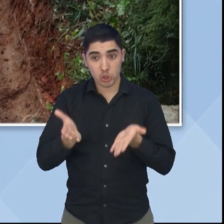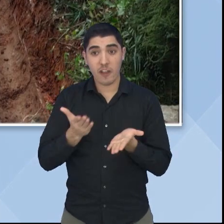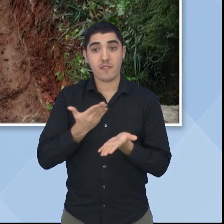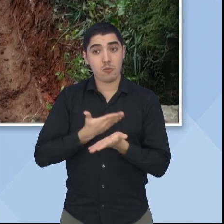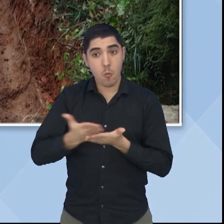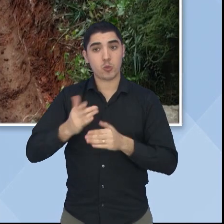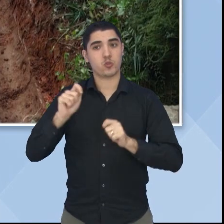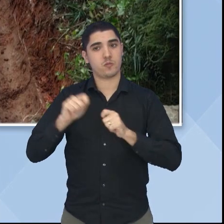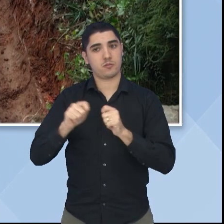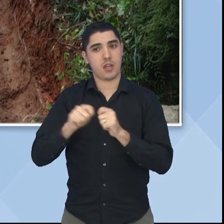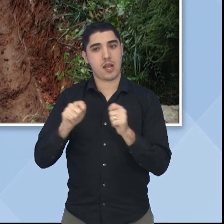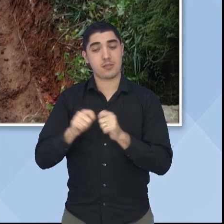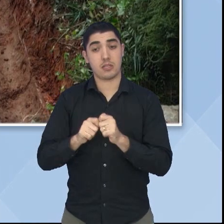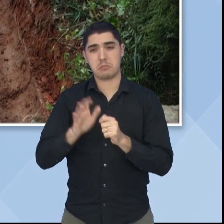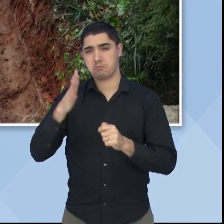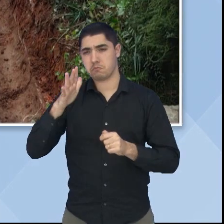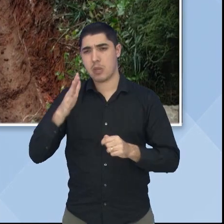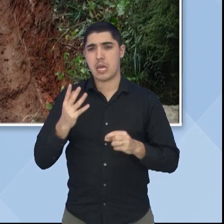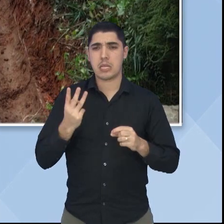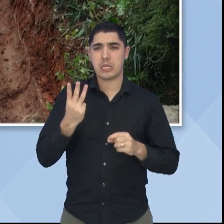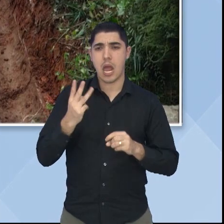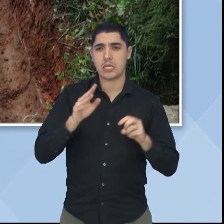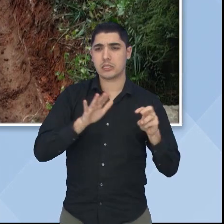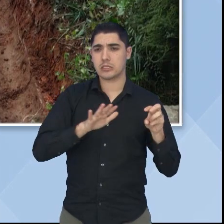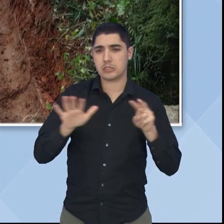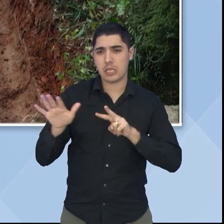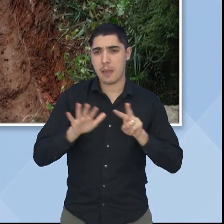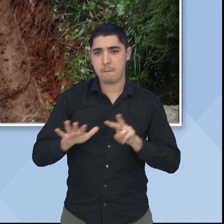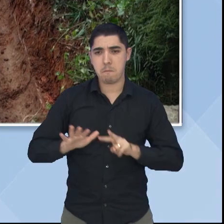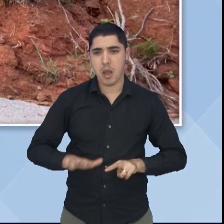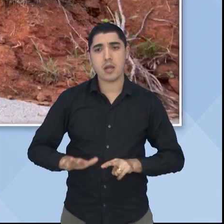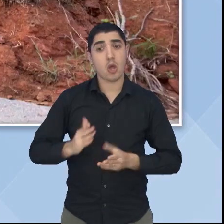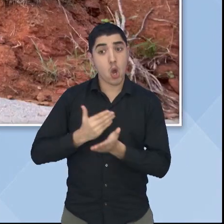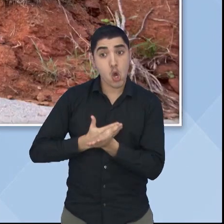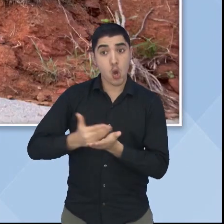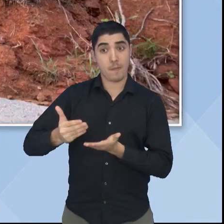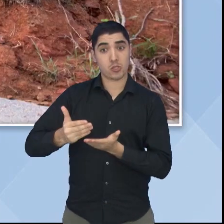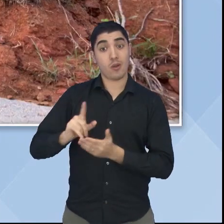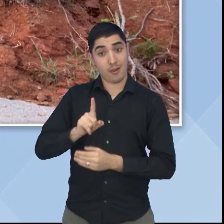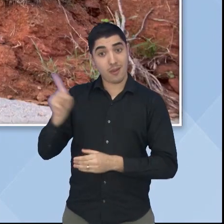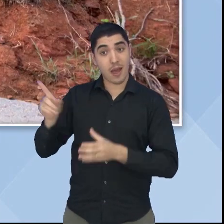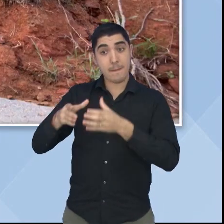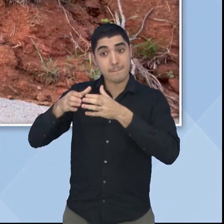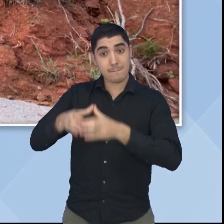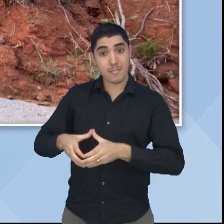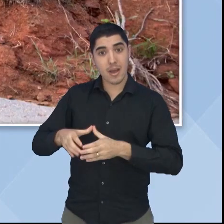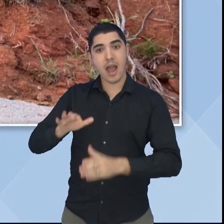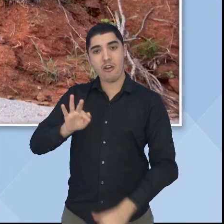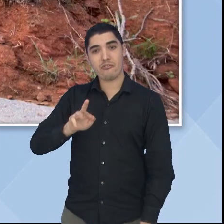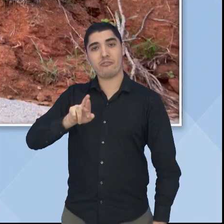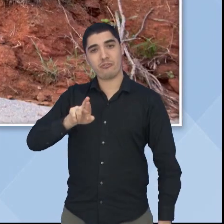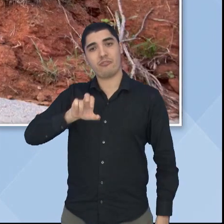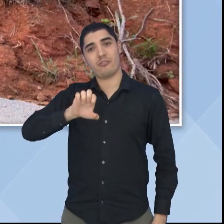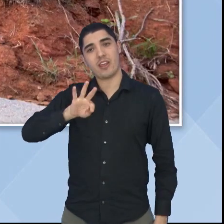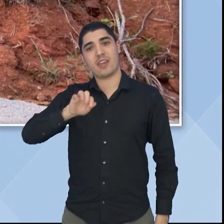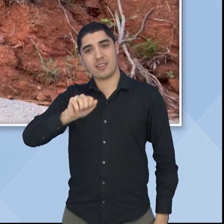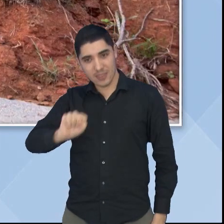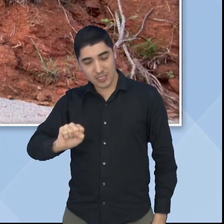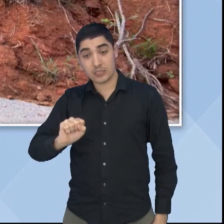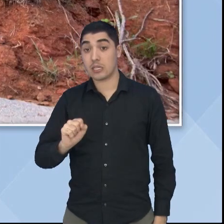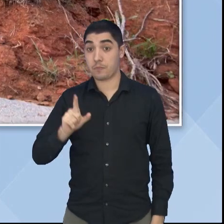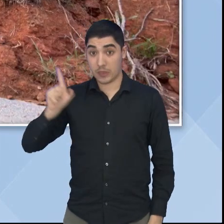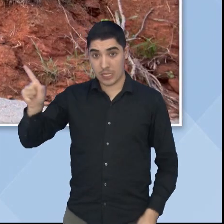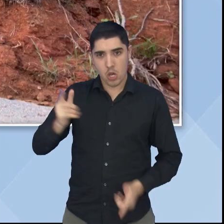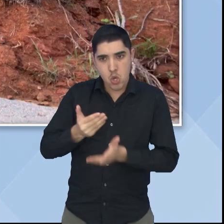de 3 semanas no bairro dos Freitas. E esse trabalho que se